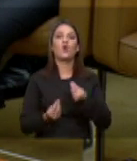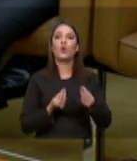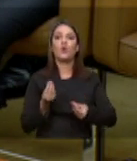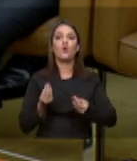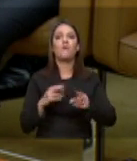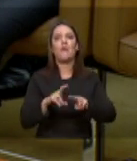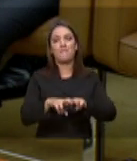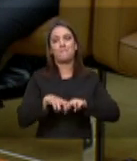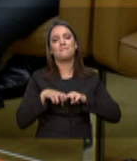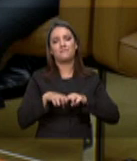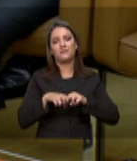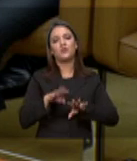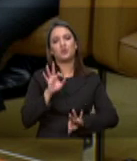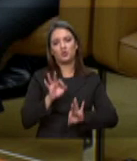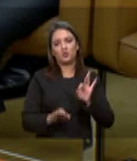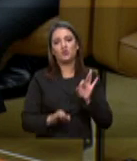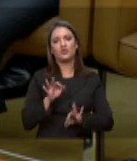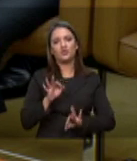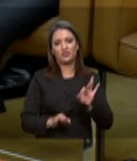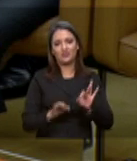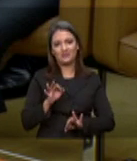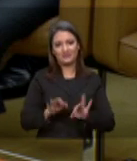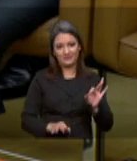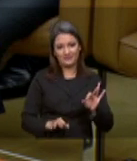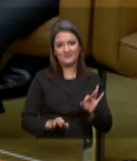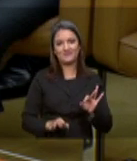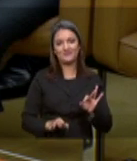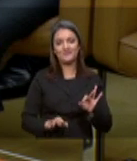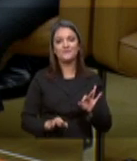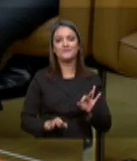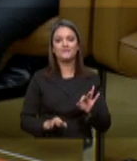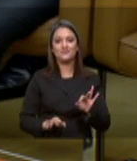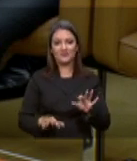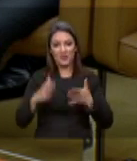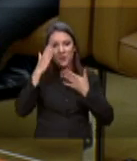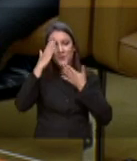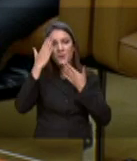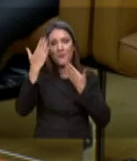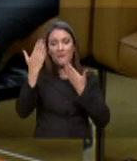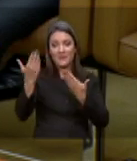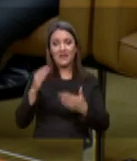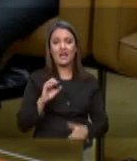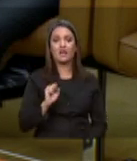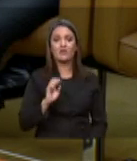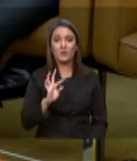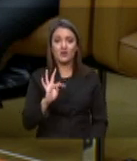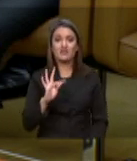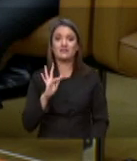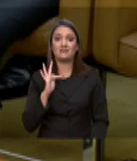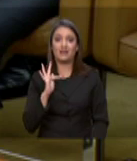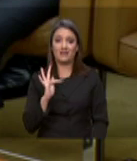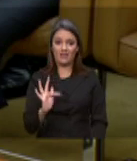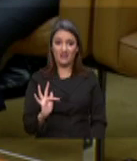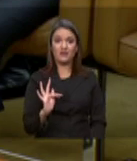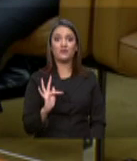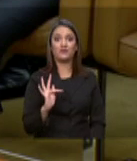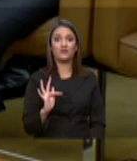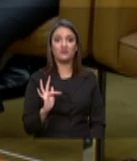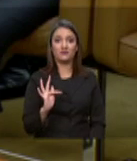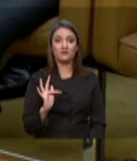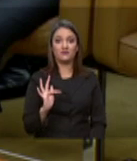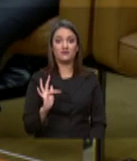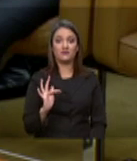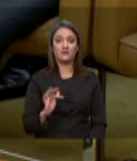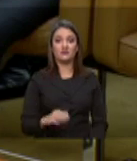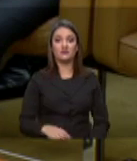E agradeço este tribunal, Supremo Tribunal Federal,